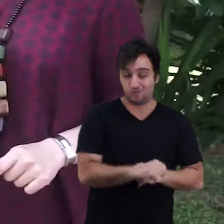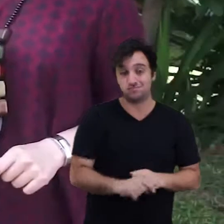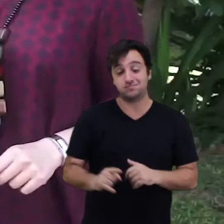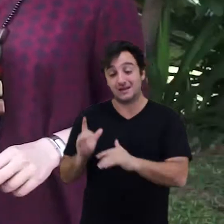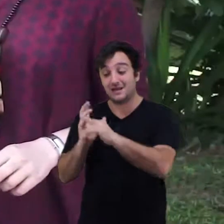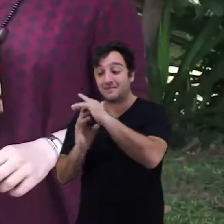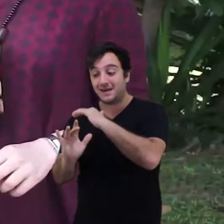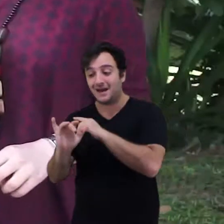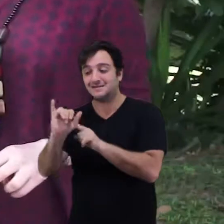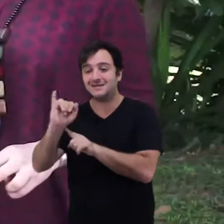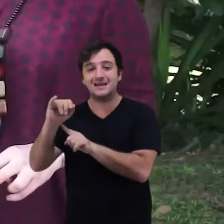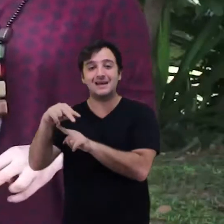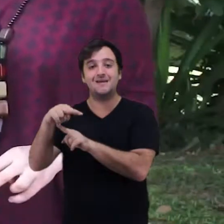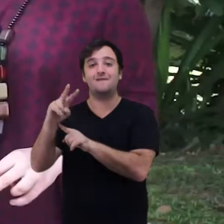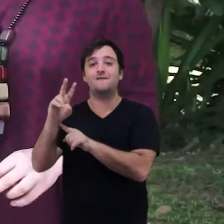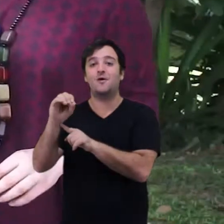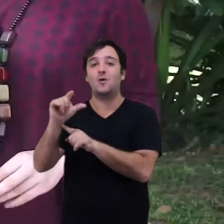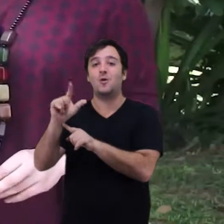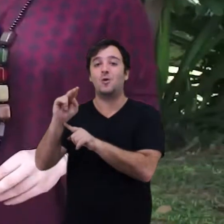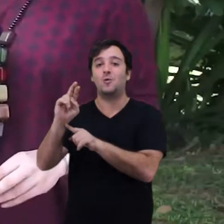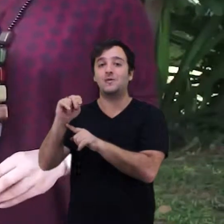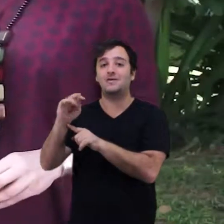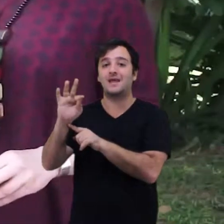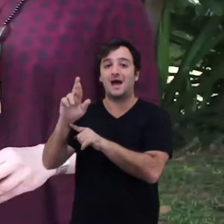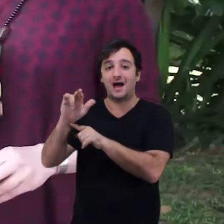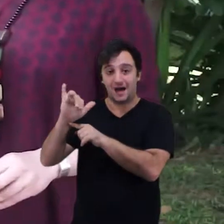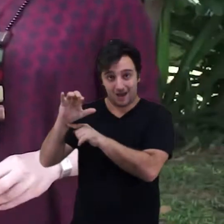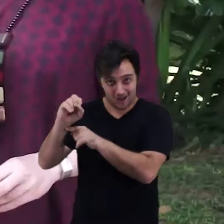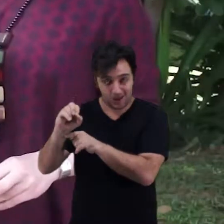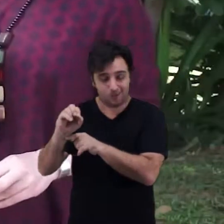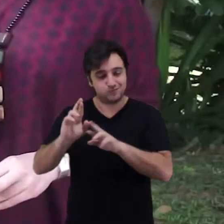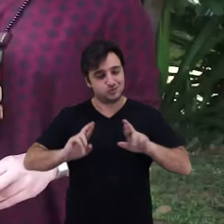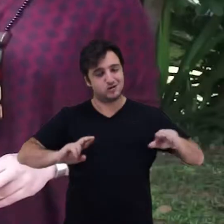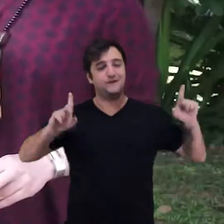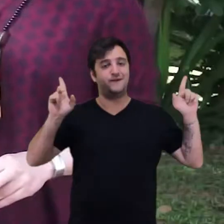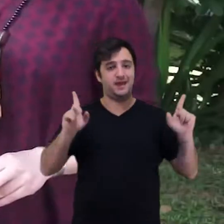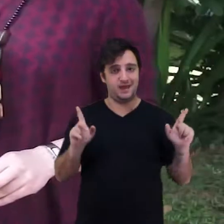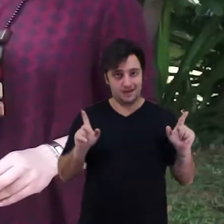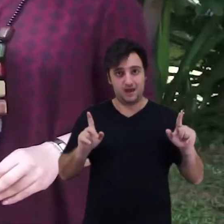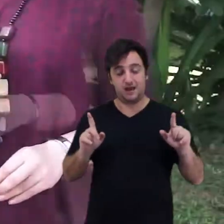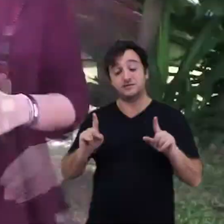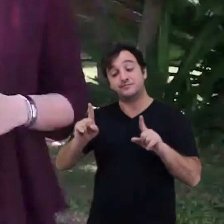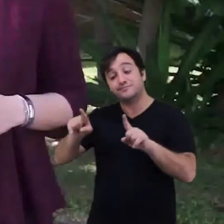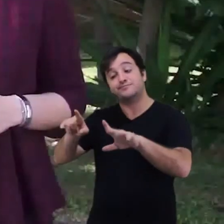mesmo novas, né, violações aqui no contexto brasileiro.